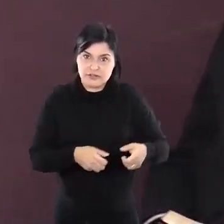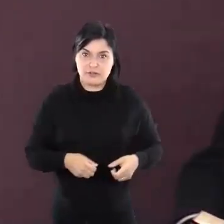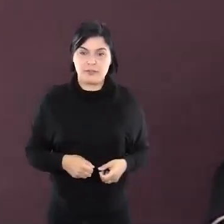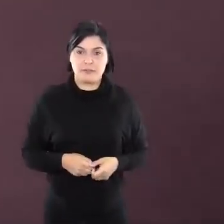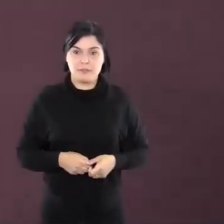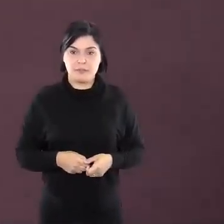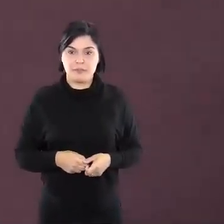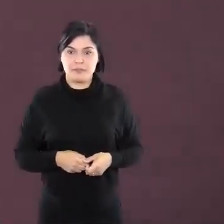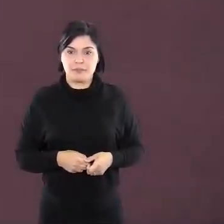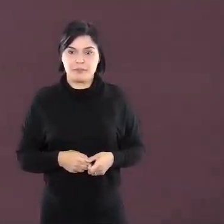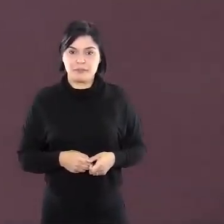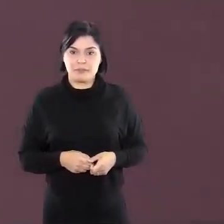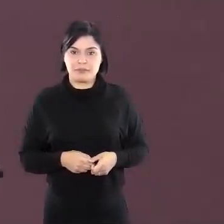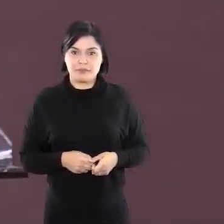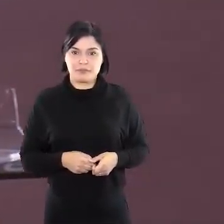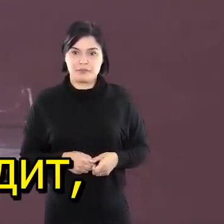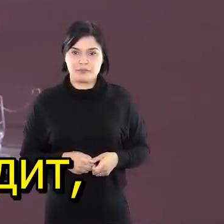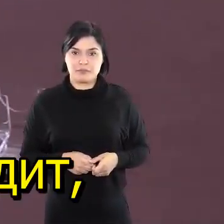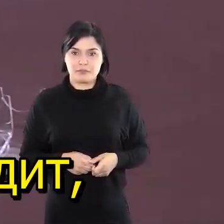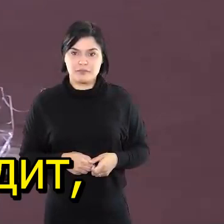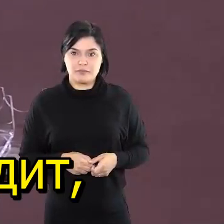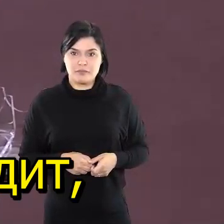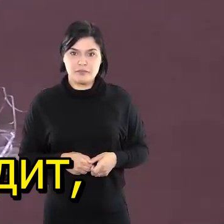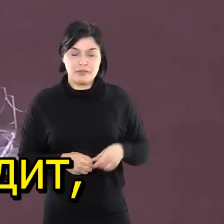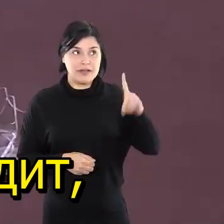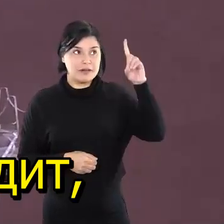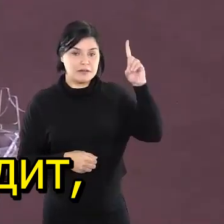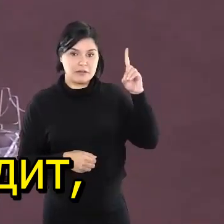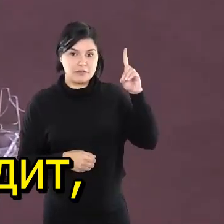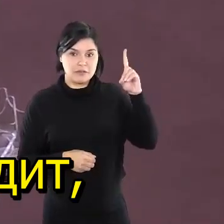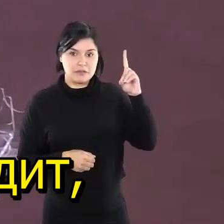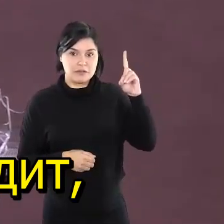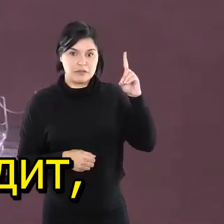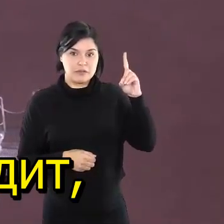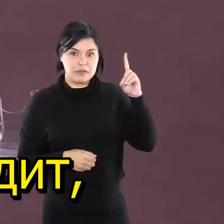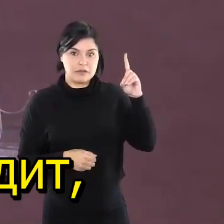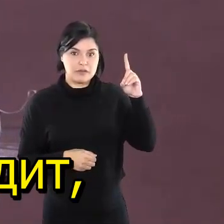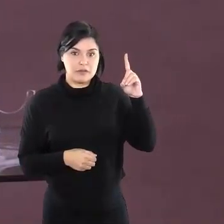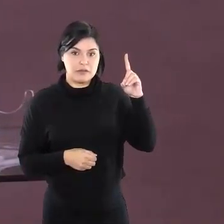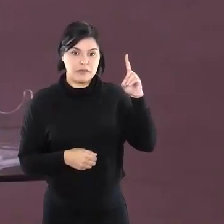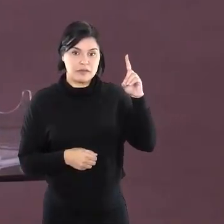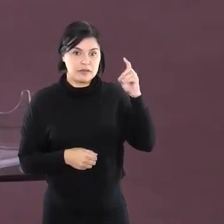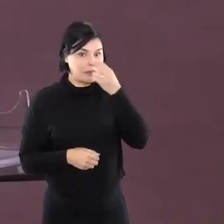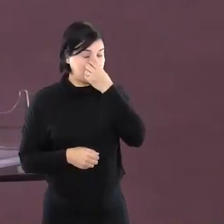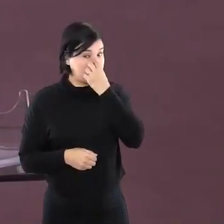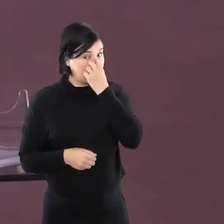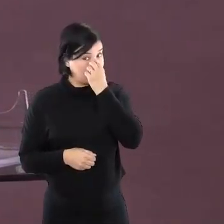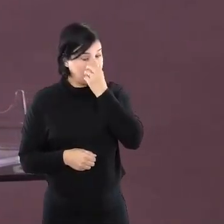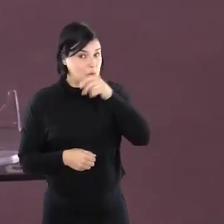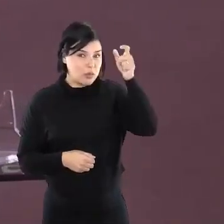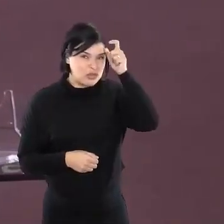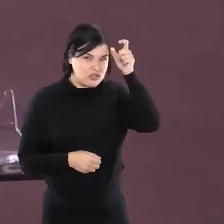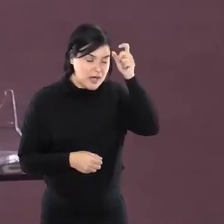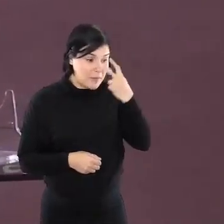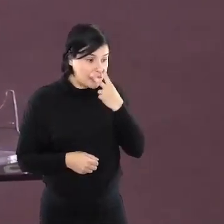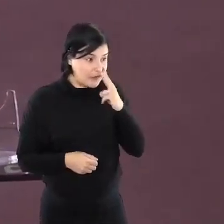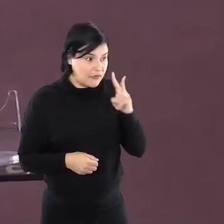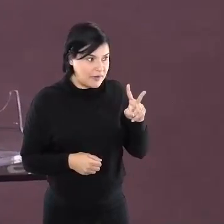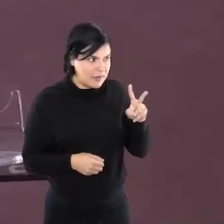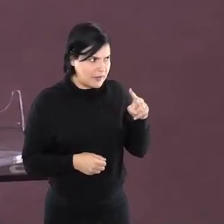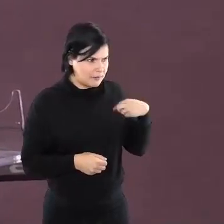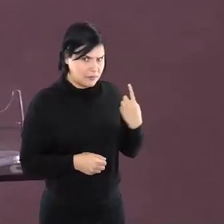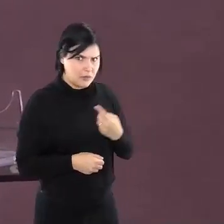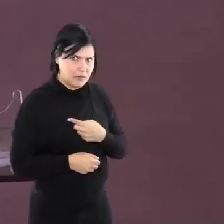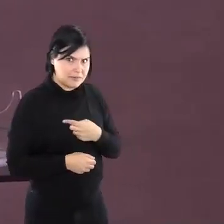nos atacar, ele olha para nós e ele não nos vê, mas ele vê Deus em